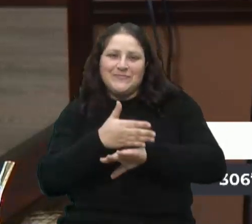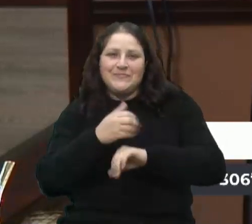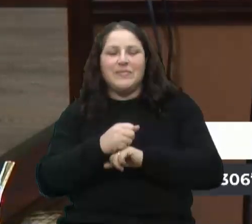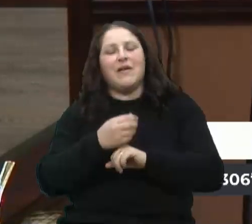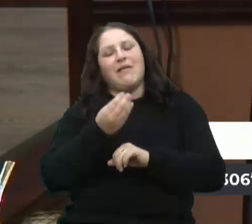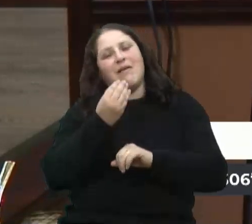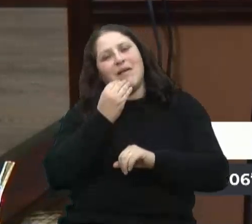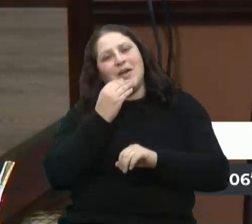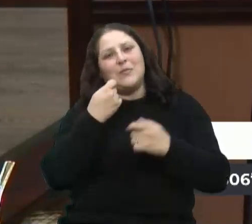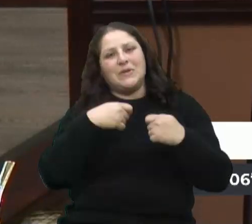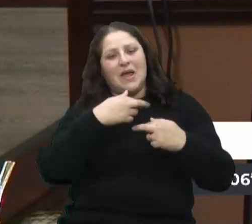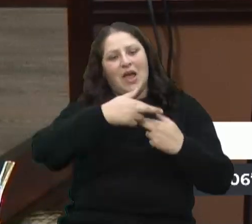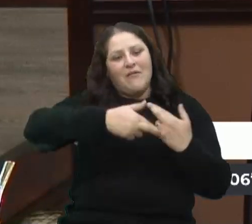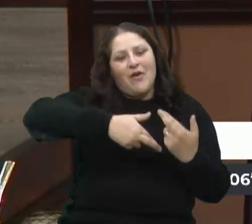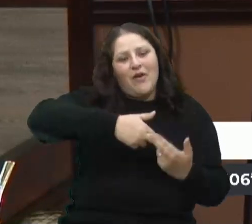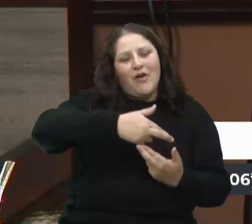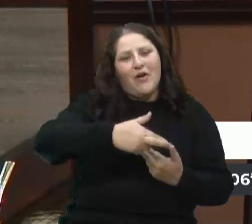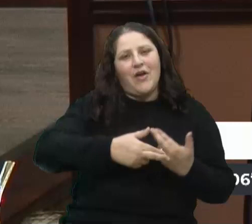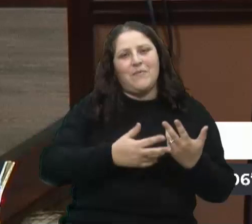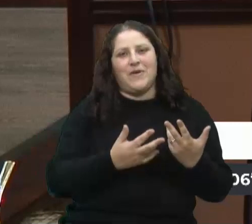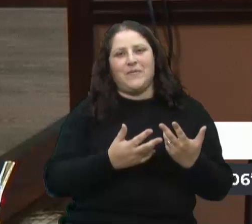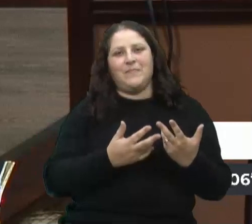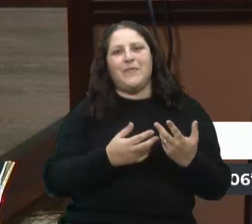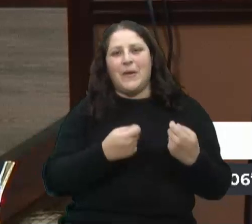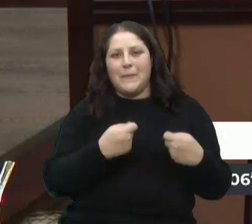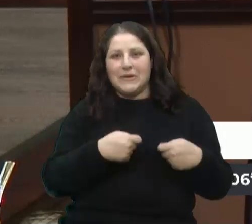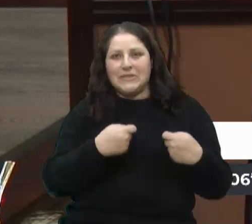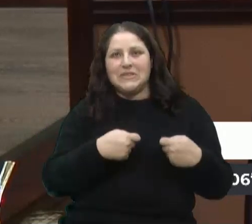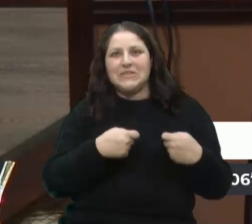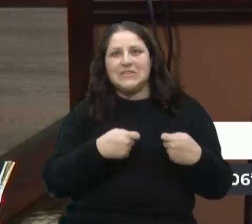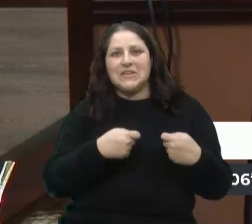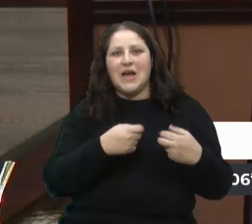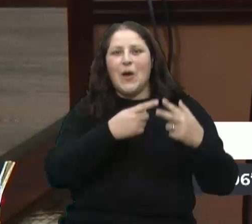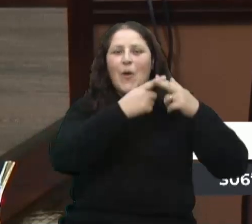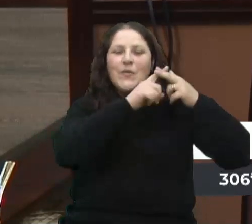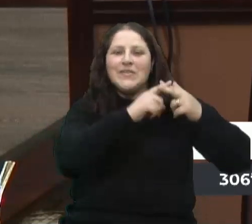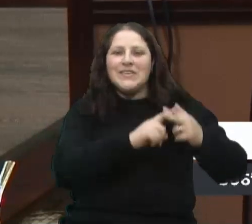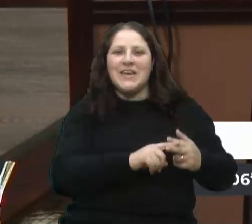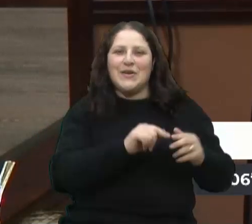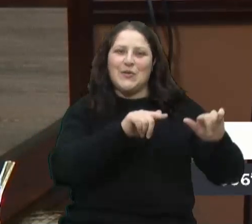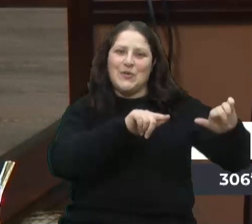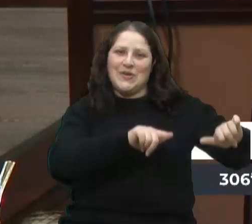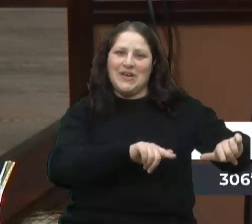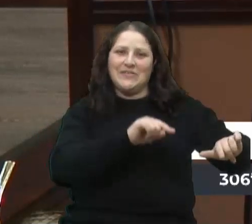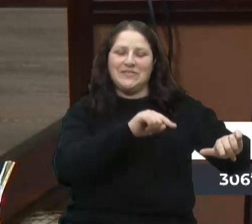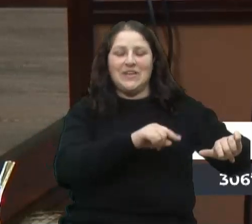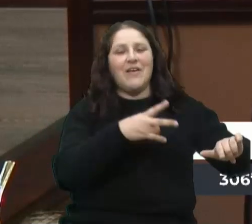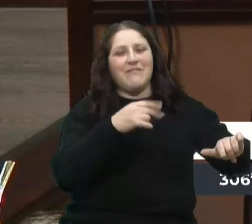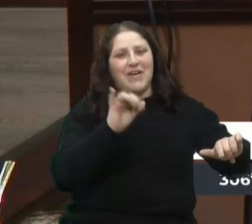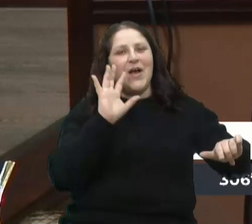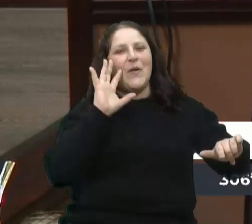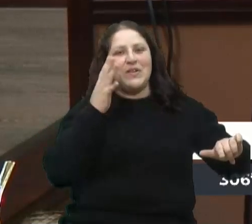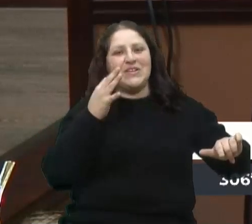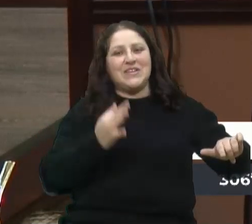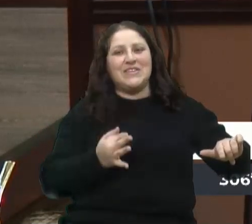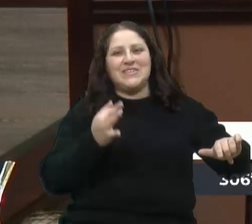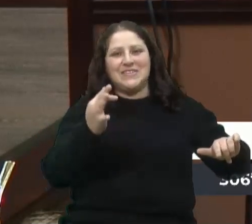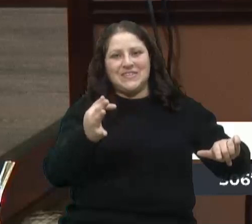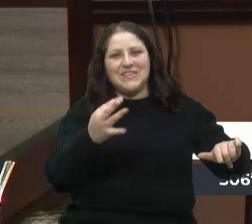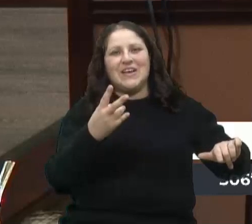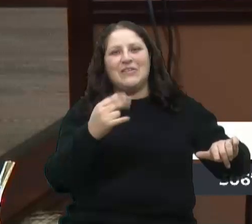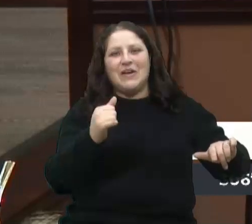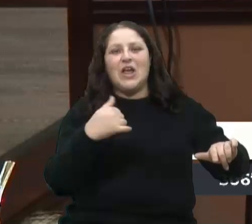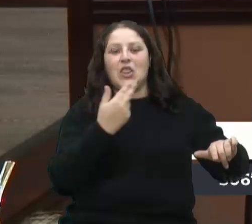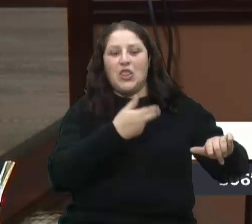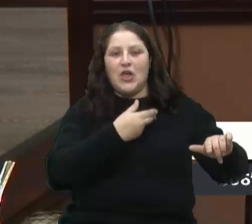né, de alguns... vamos dizer assim, consertos, né? Mas que vai acontecer, então, em breve, provavelmente,